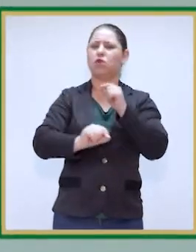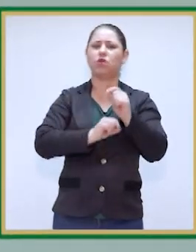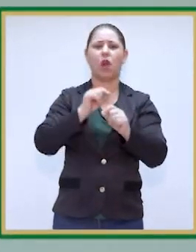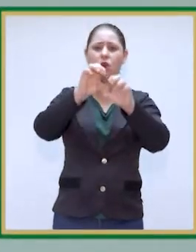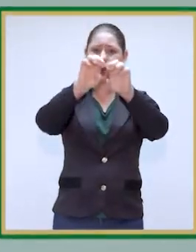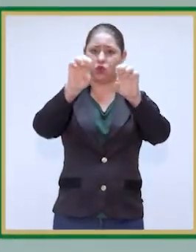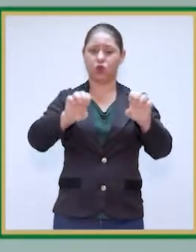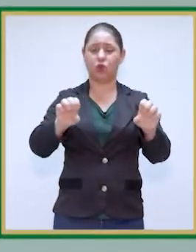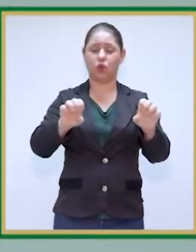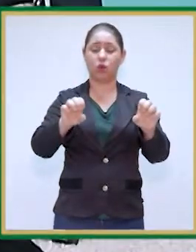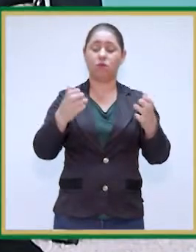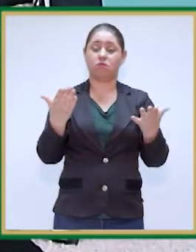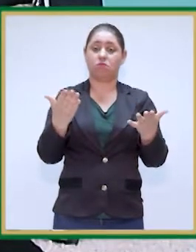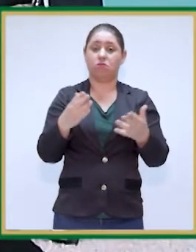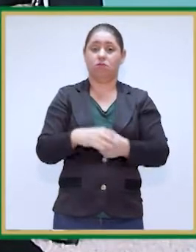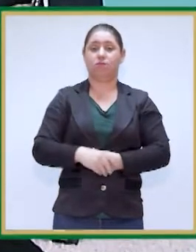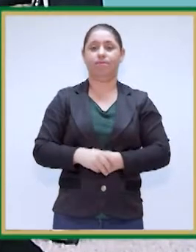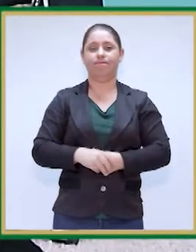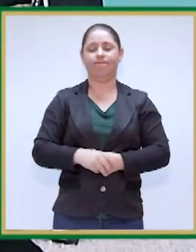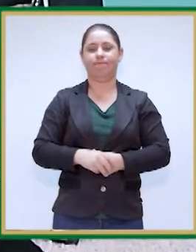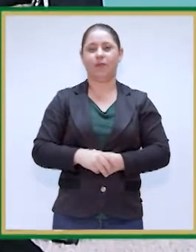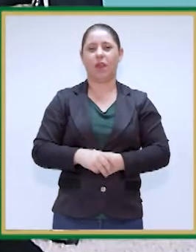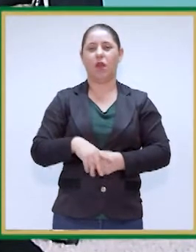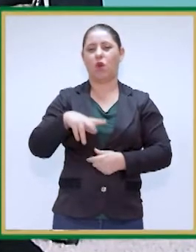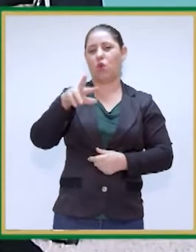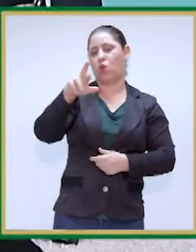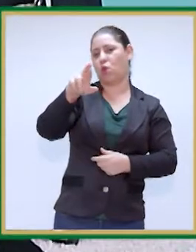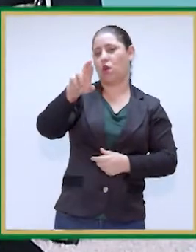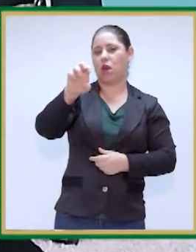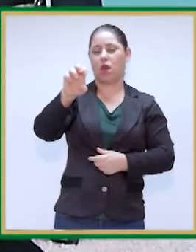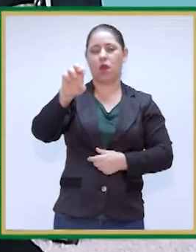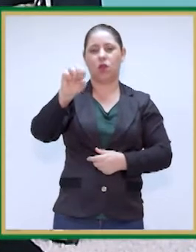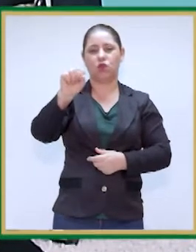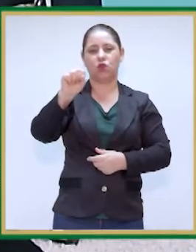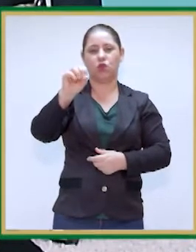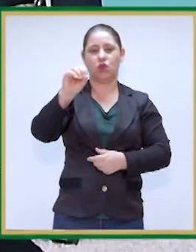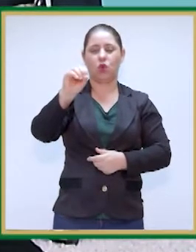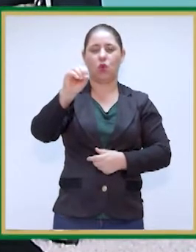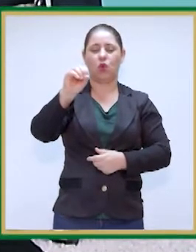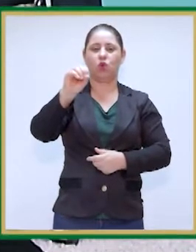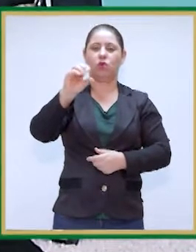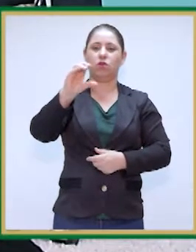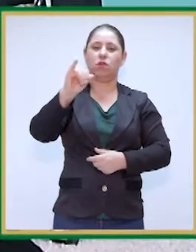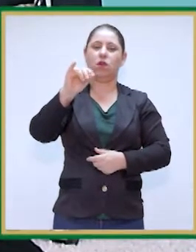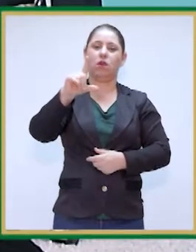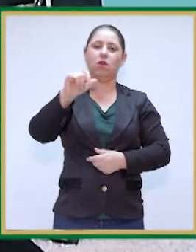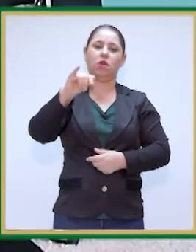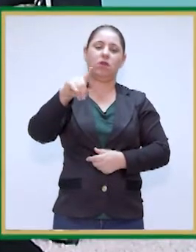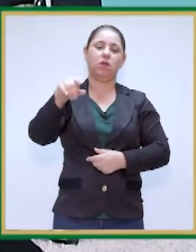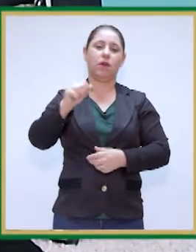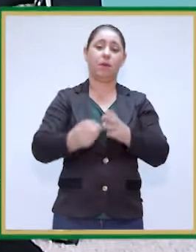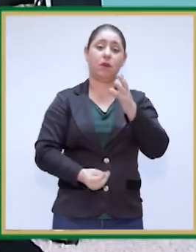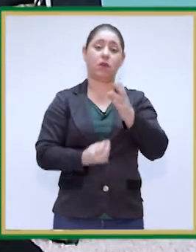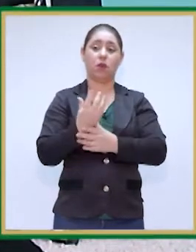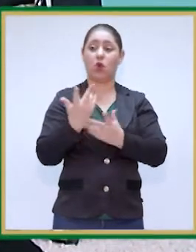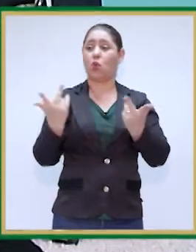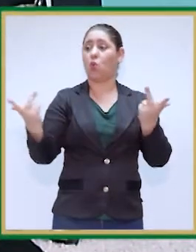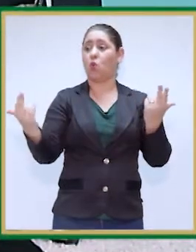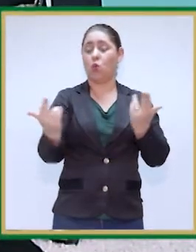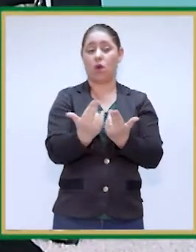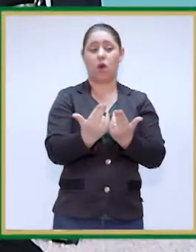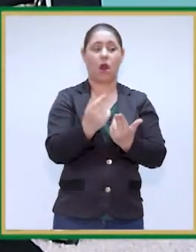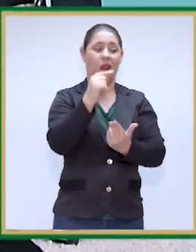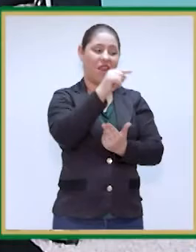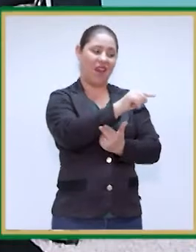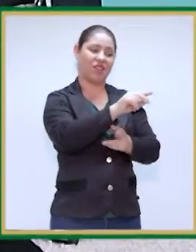nem oferecer a estrutura? Então, ressocializar seria, a gente precisaria criar um ambiente similar ao que